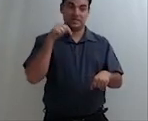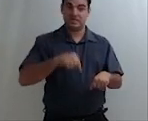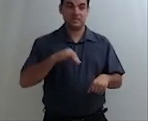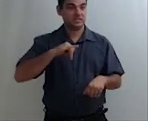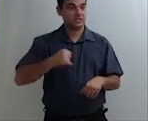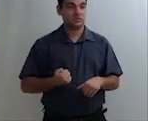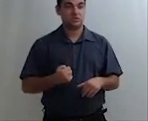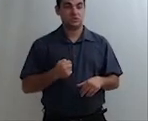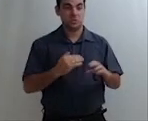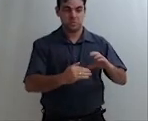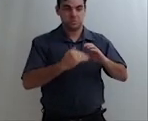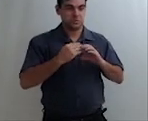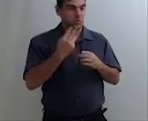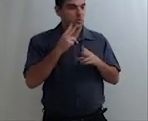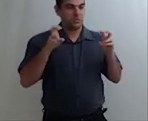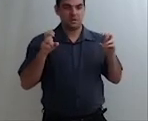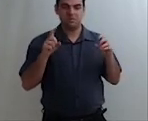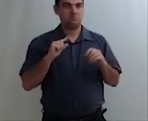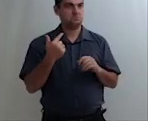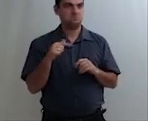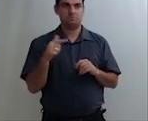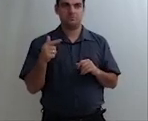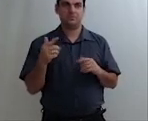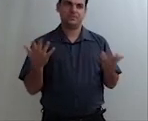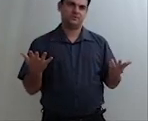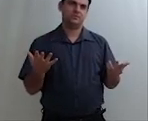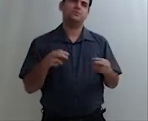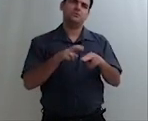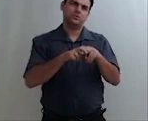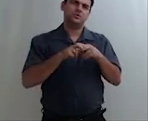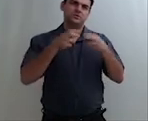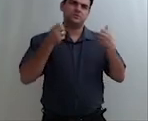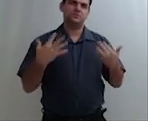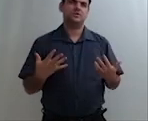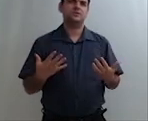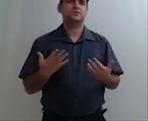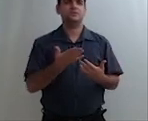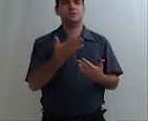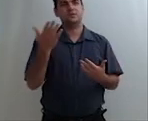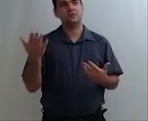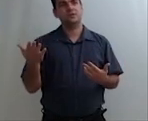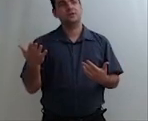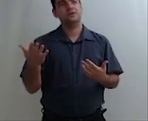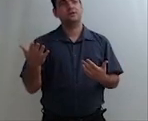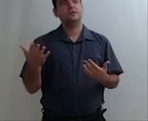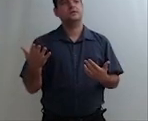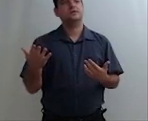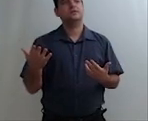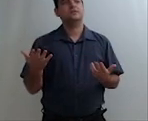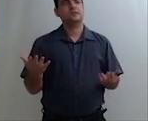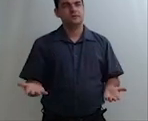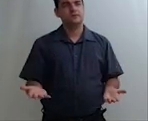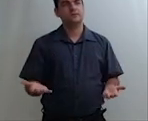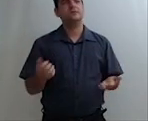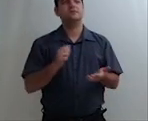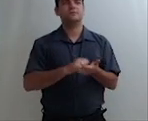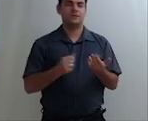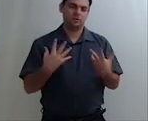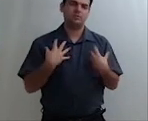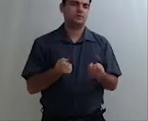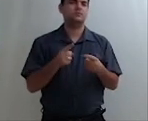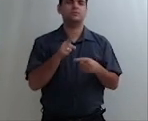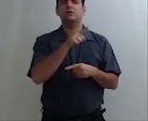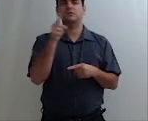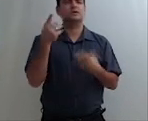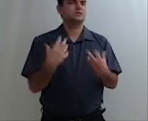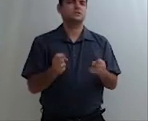quanto ao tema então senhor presidente com essas considerações considerações eu ratifico o parecer escrito pelo desprovimento do recurso em